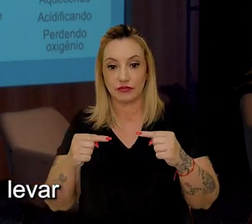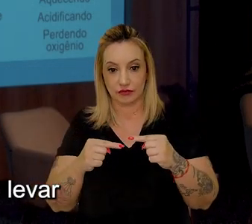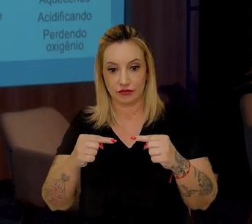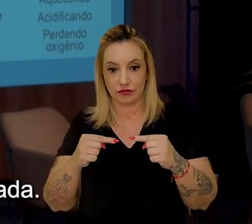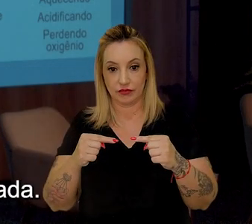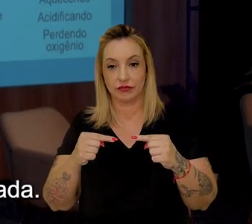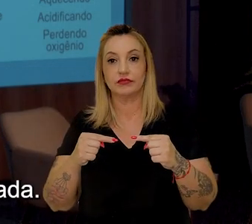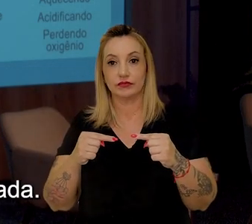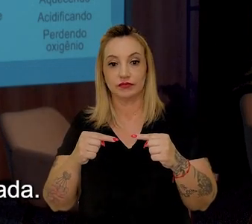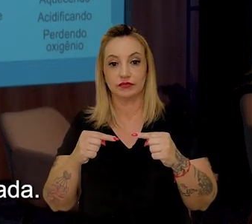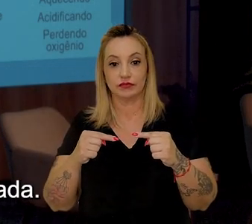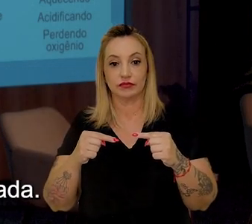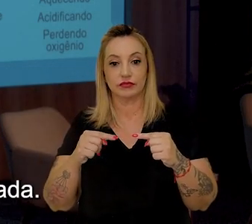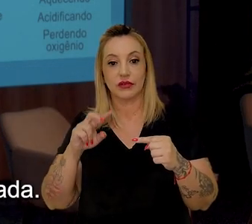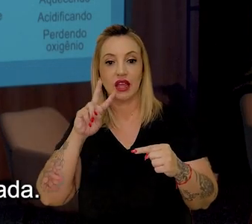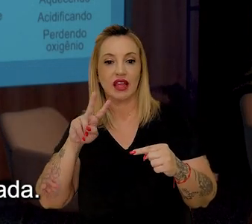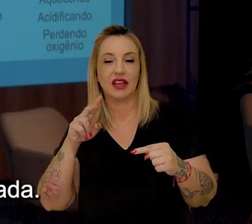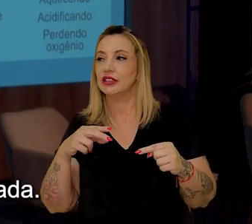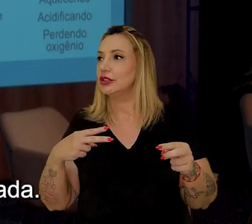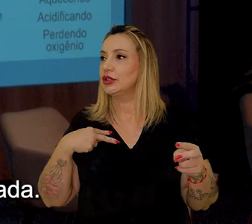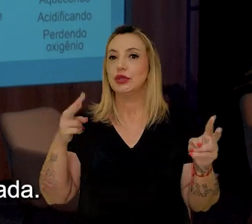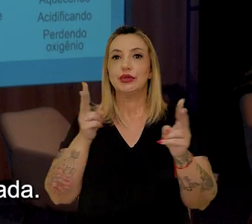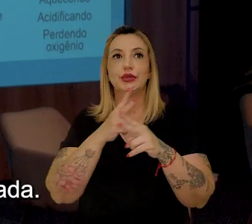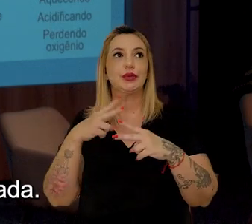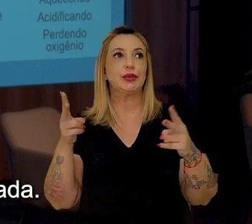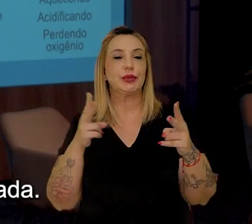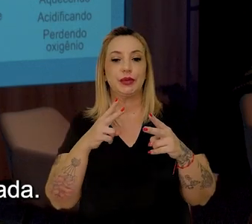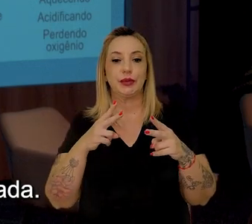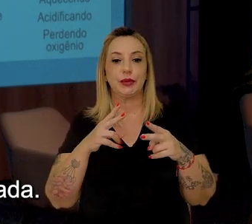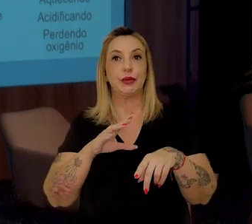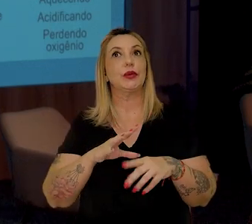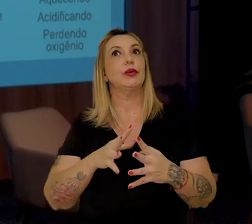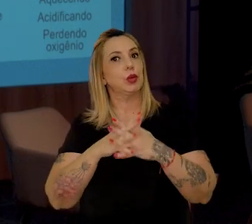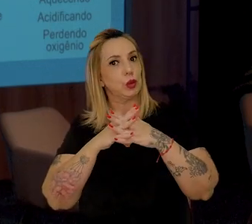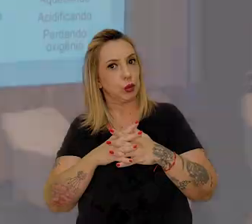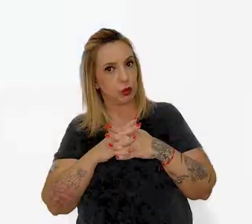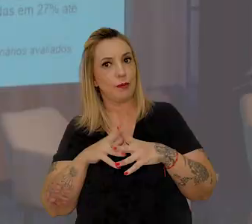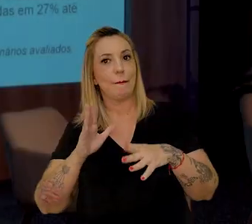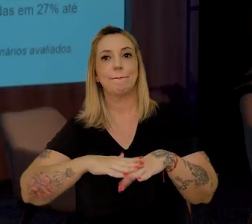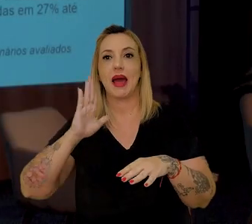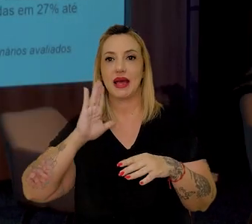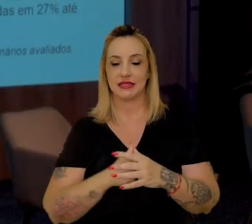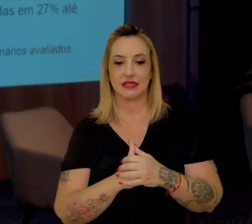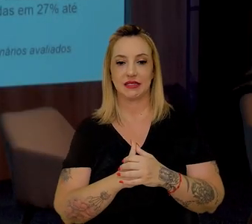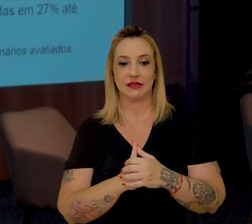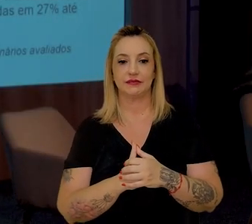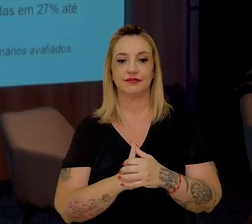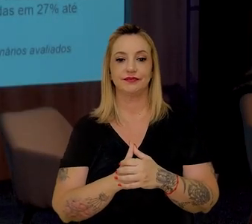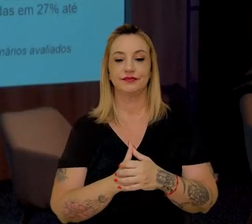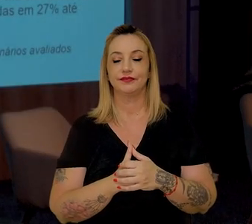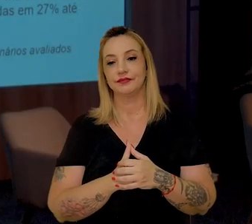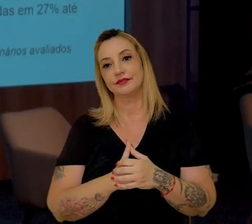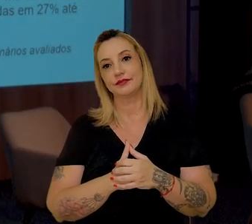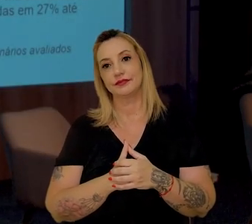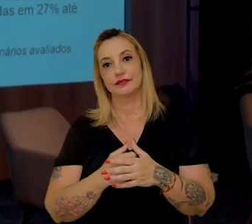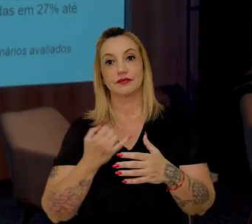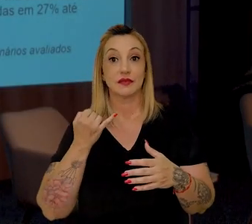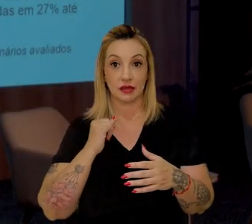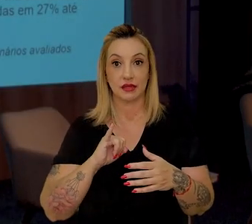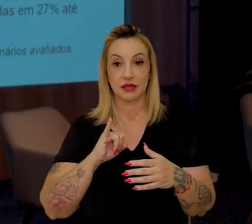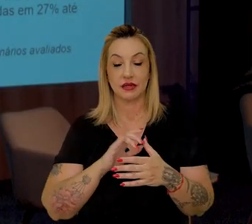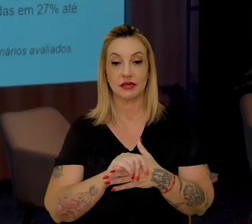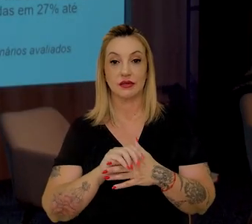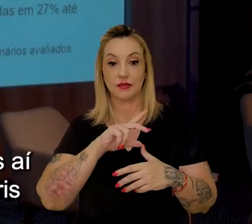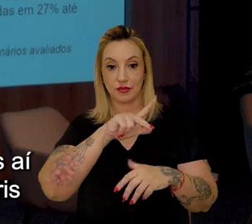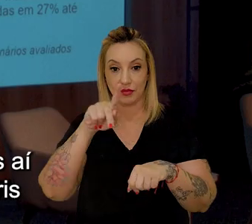vão levar E aí se você tiver um ventinho então a coisa fica bem mais complicada né então Eh se